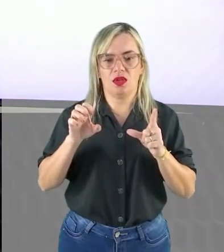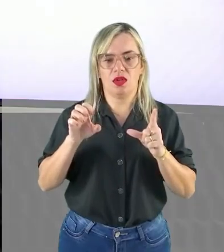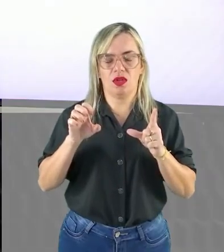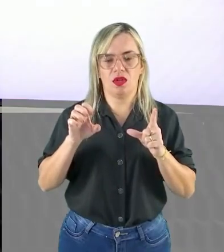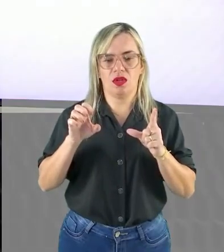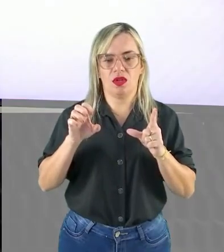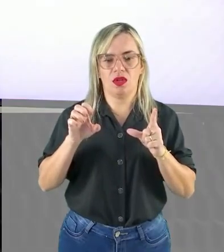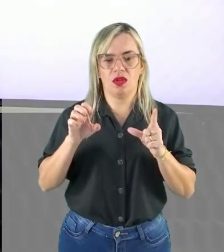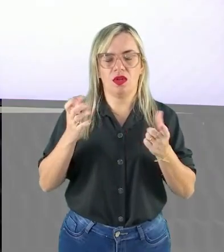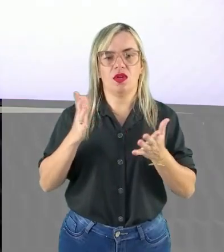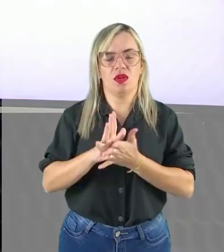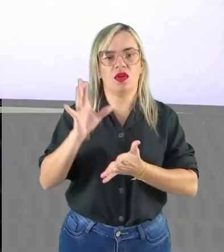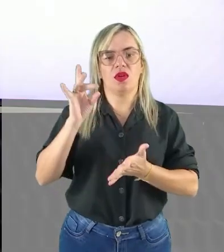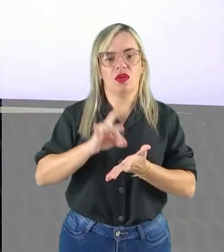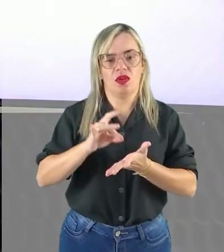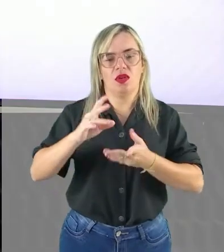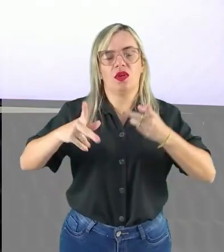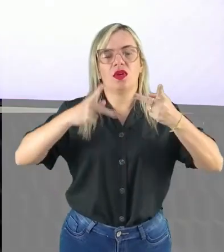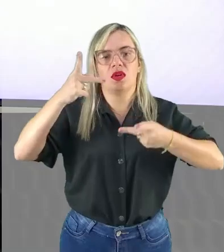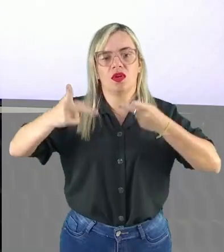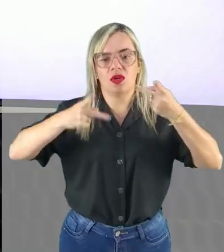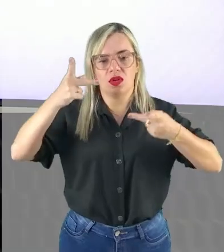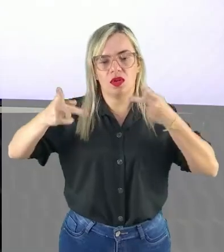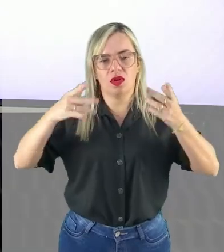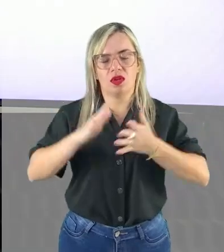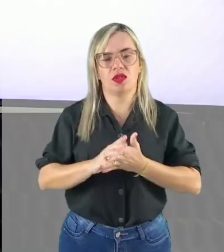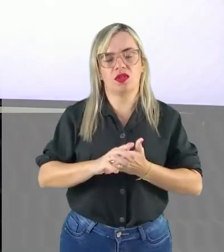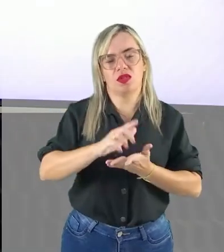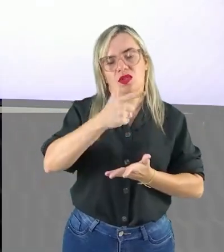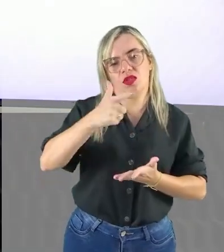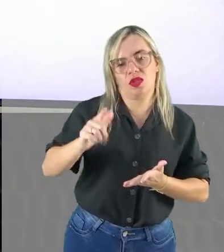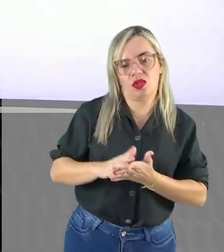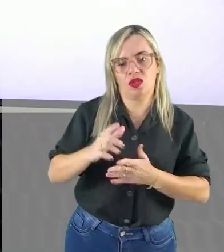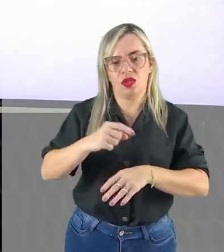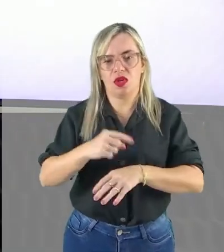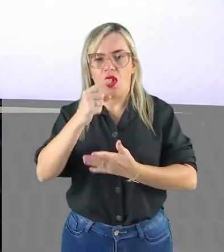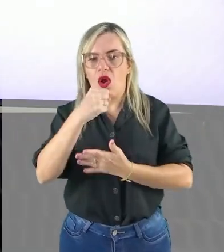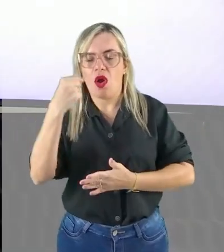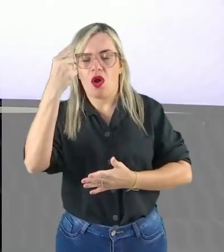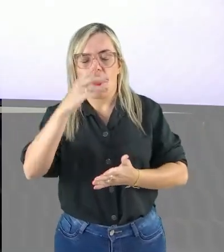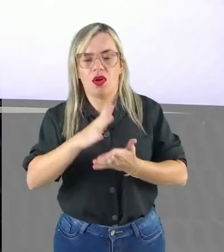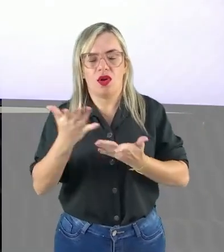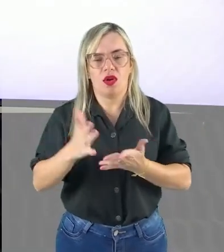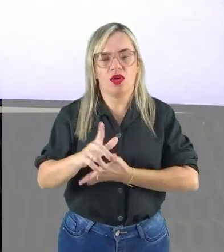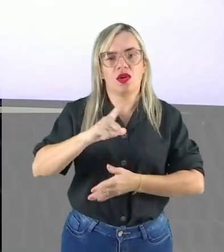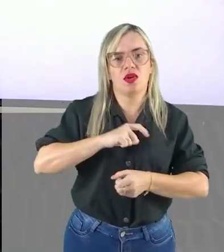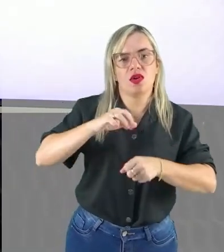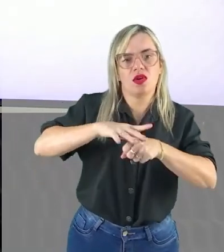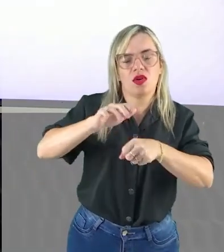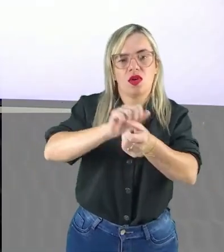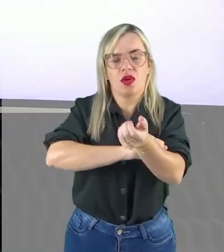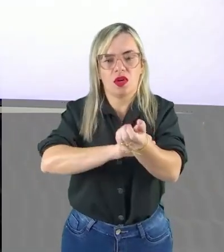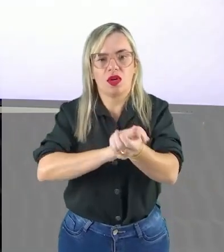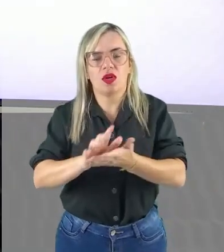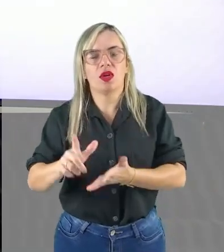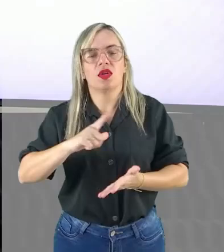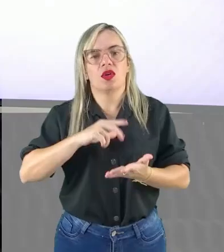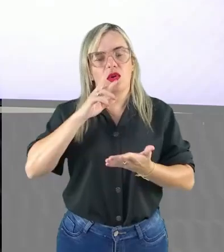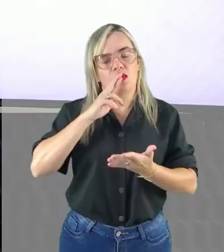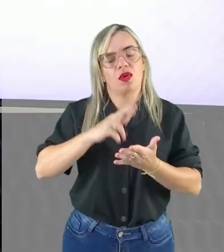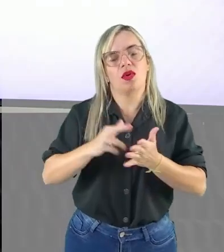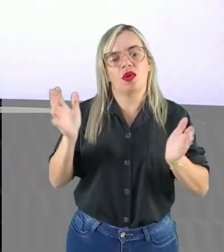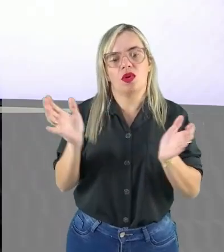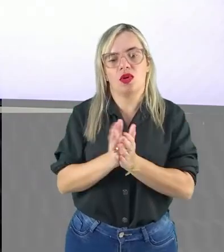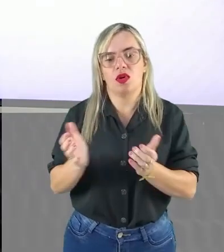robogato eletrônico. Fato, ele fala lá, né, se você não tiver tempo, se você tiver alergia, a companhia ela tem uma solução, um substituto,